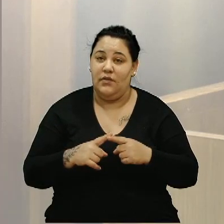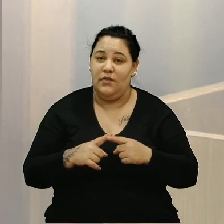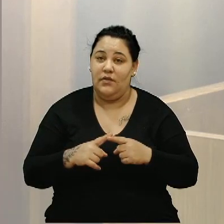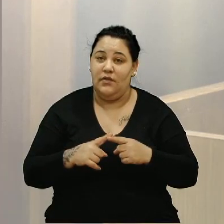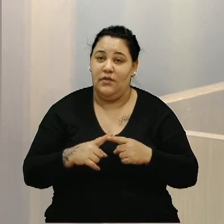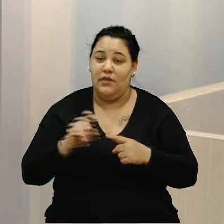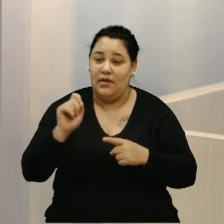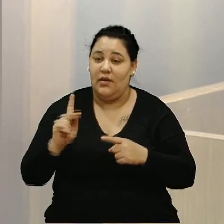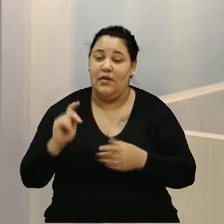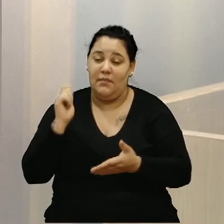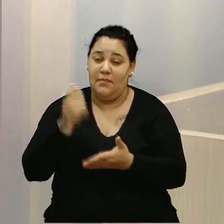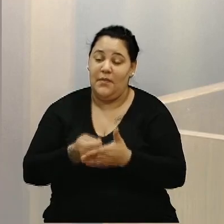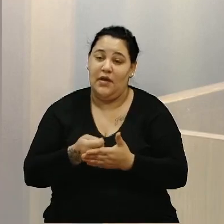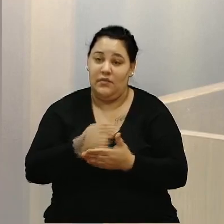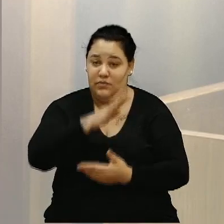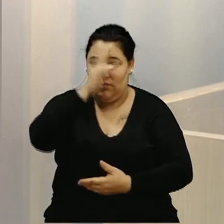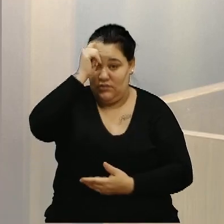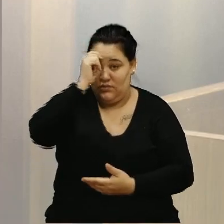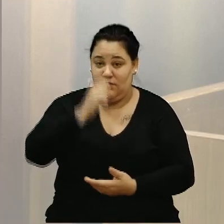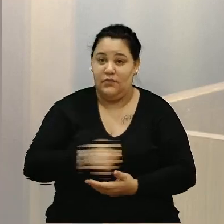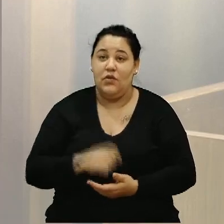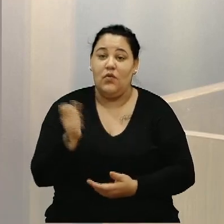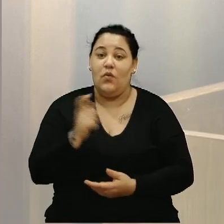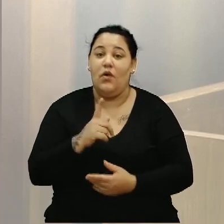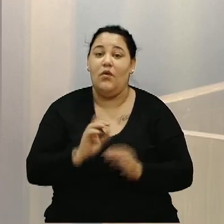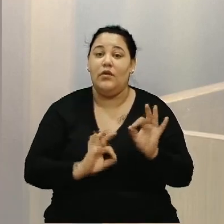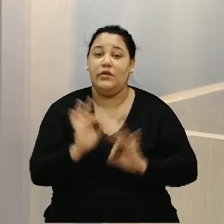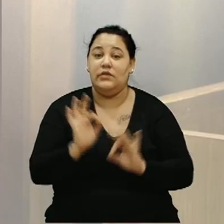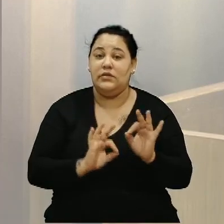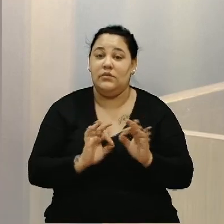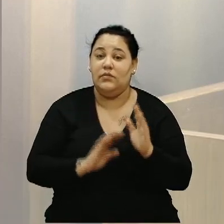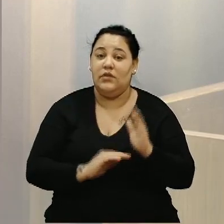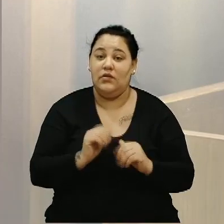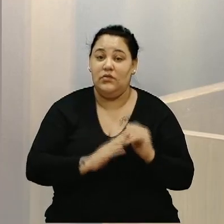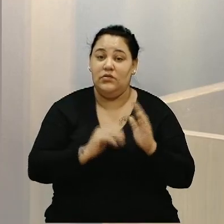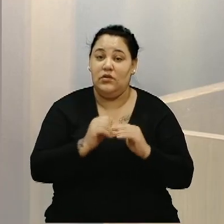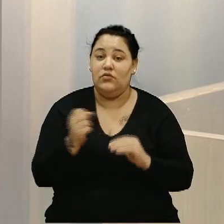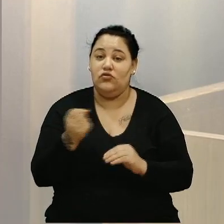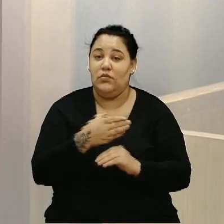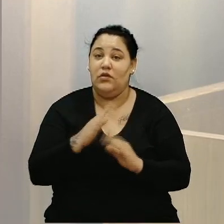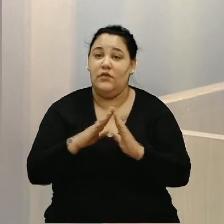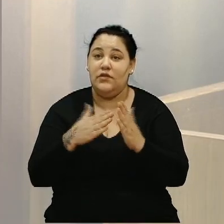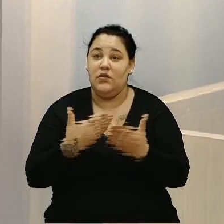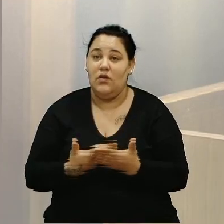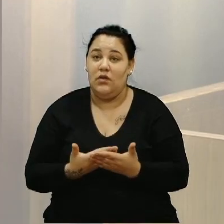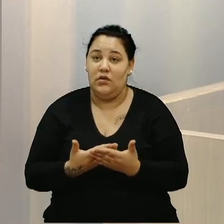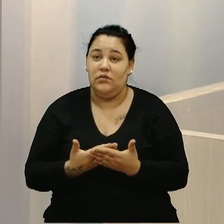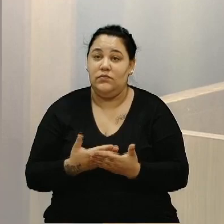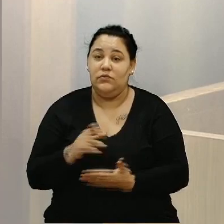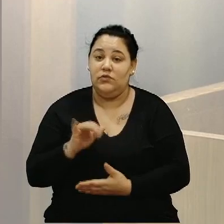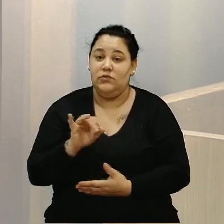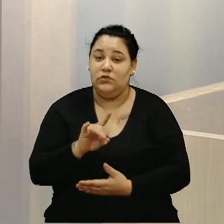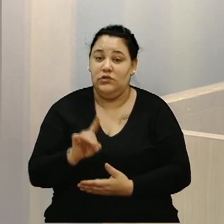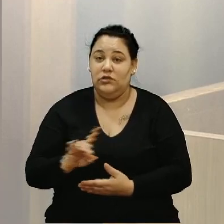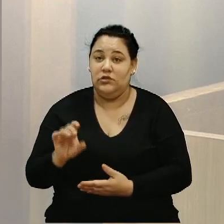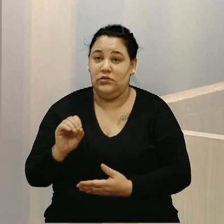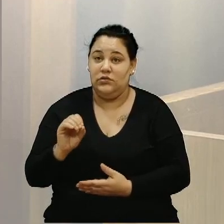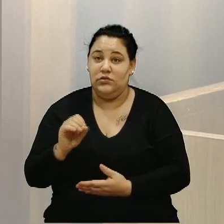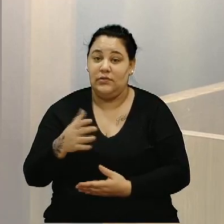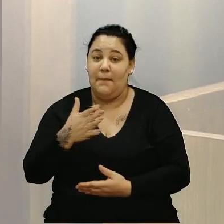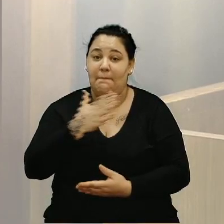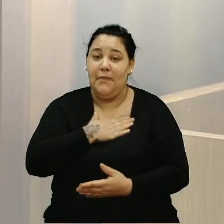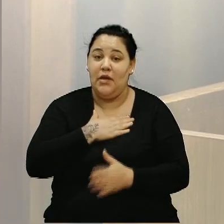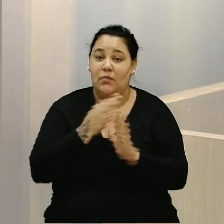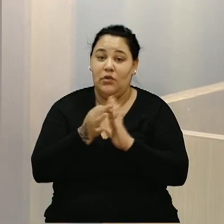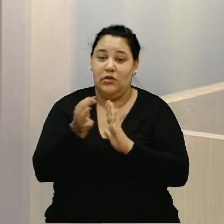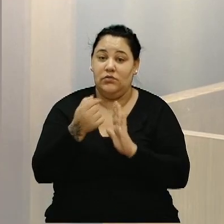Então, a primeira questão é essa. Qual é o planejamento para a construção de uma nova escola no Risso? Que, na minha opinião,